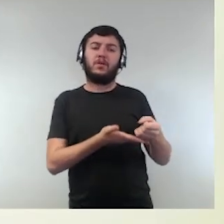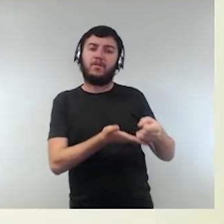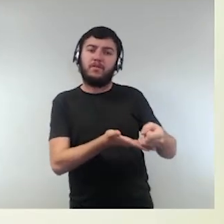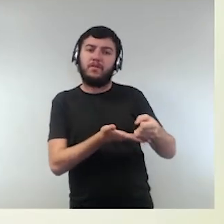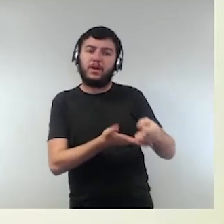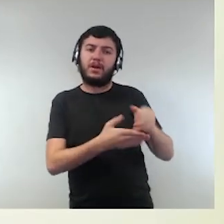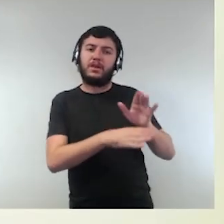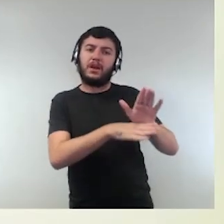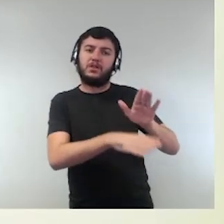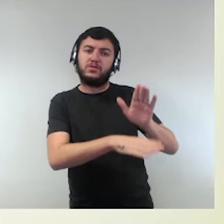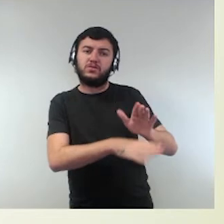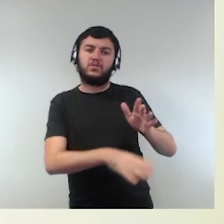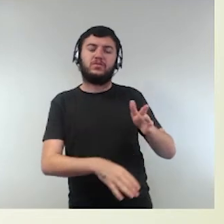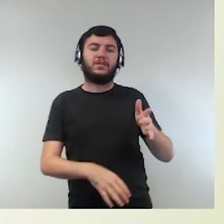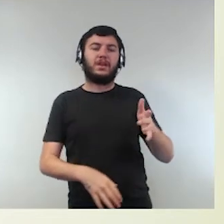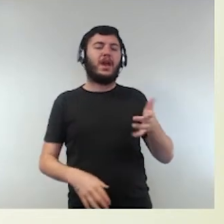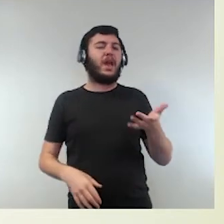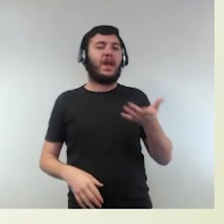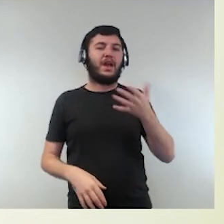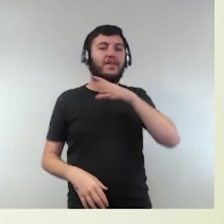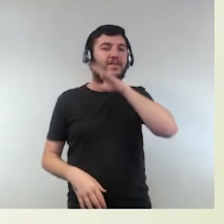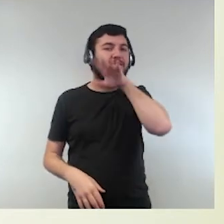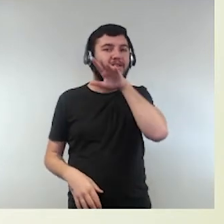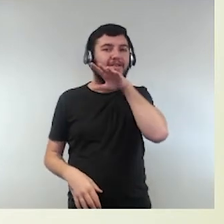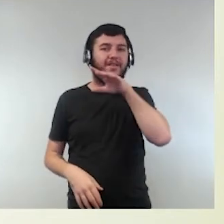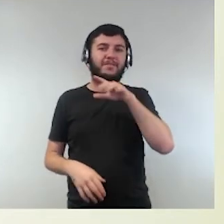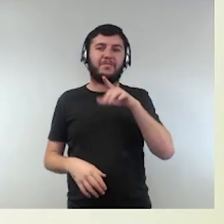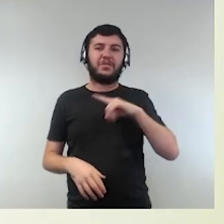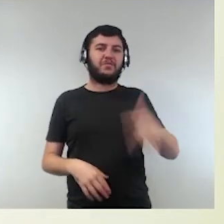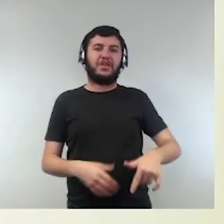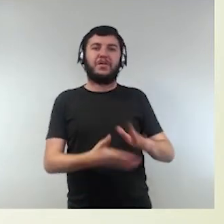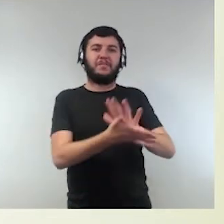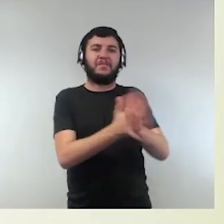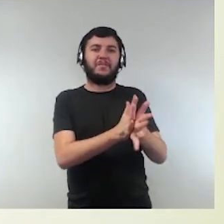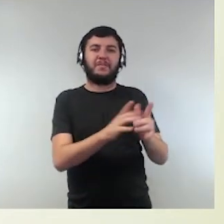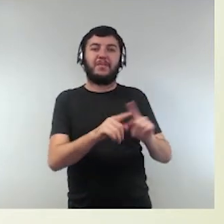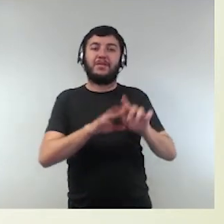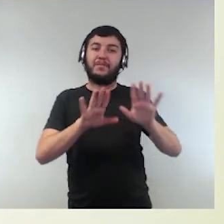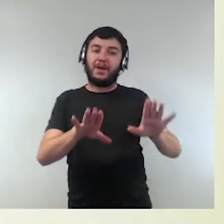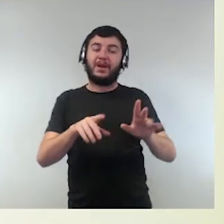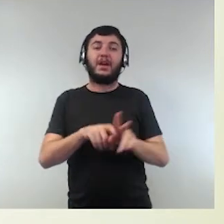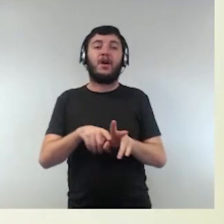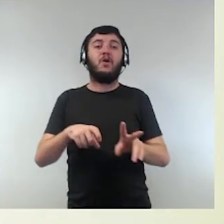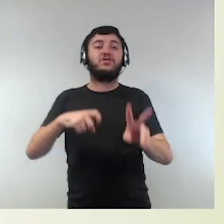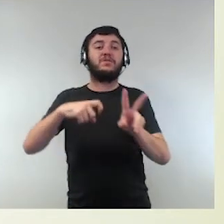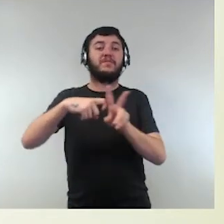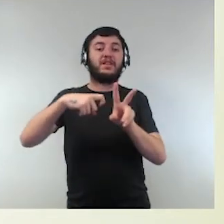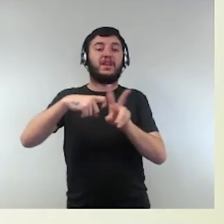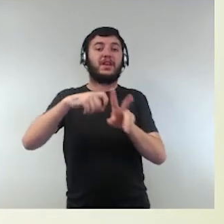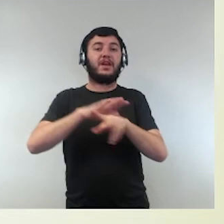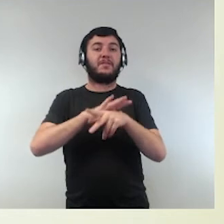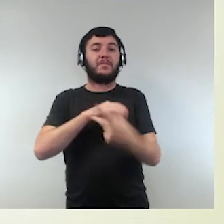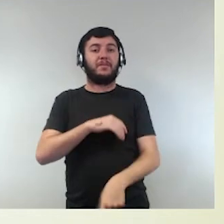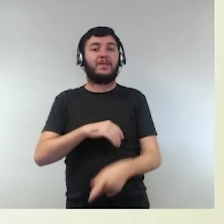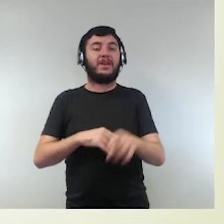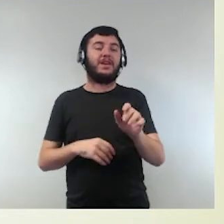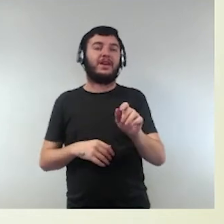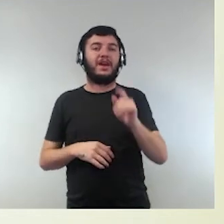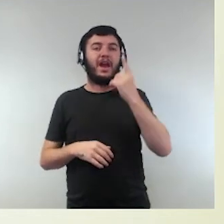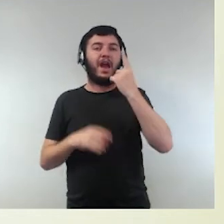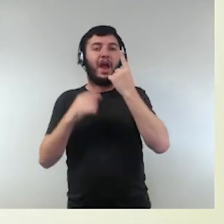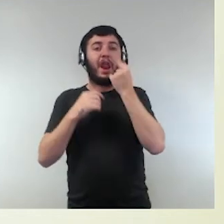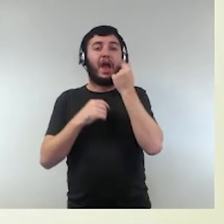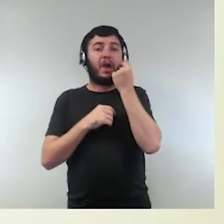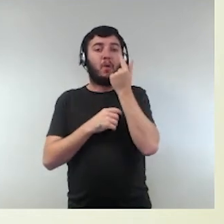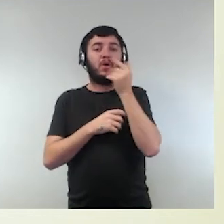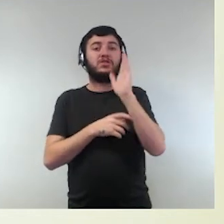interessante. Um estudo de uma associação de médicos veterinários aqui de Alagoas fez uma